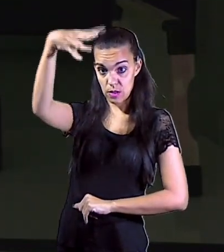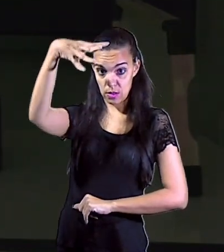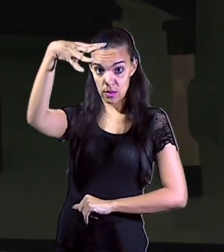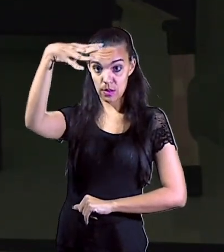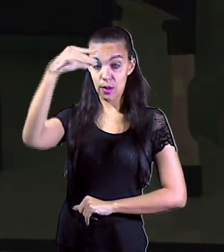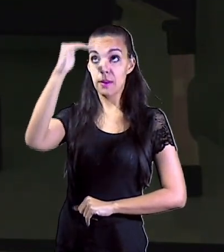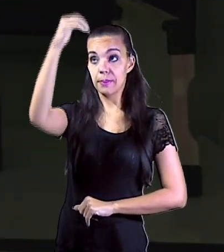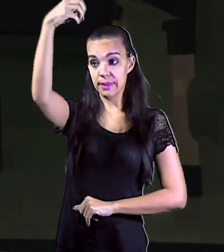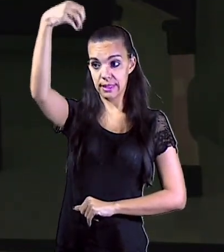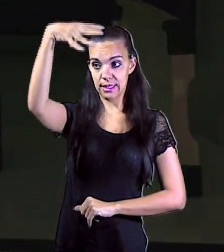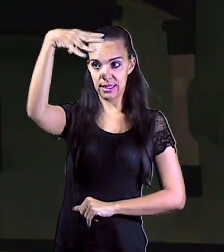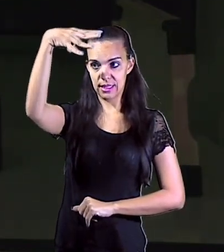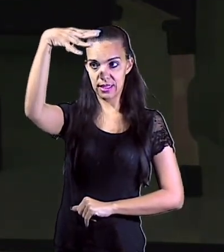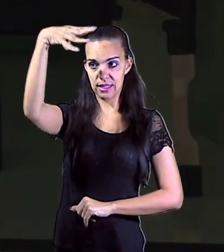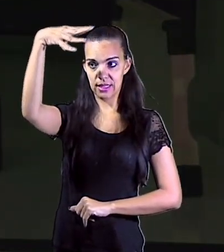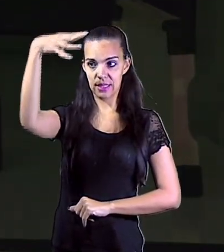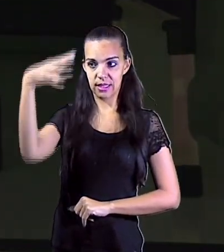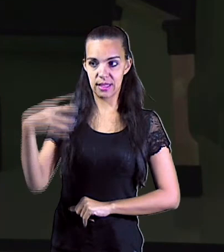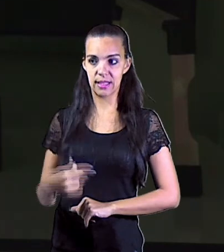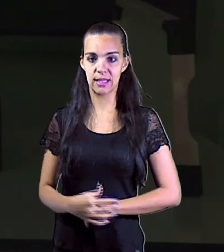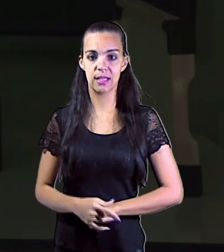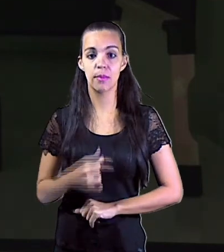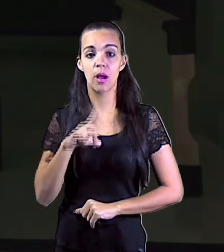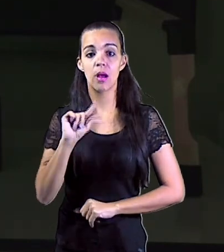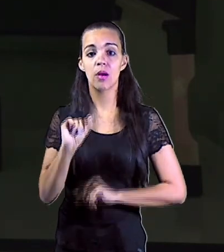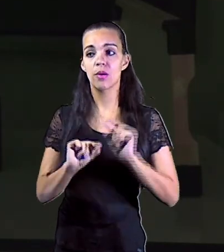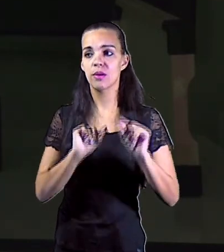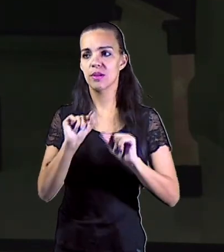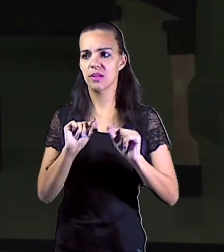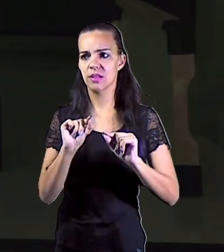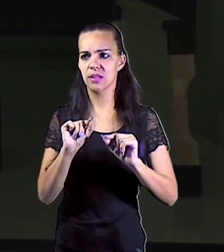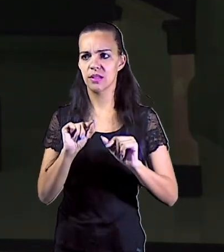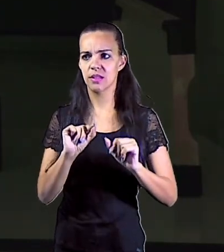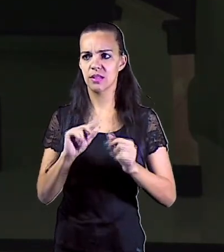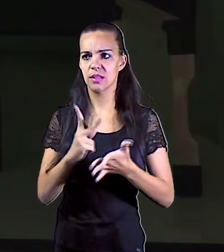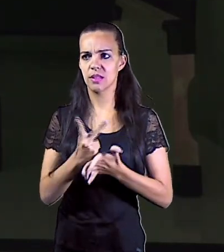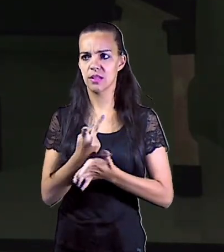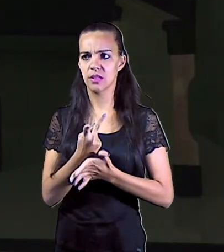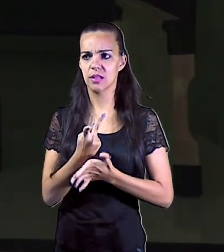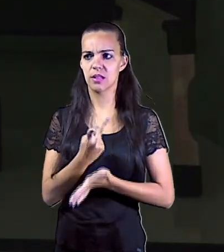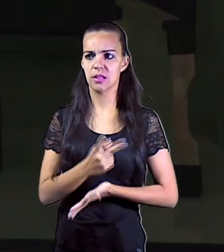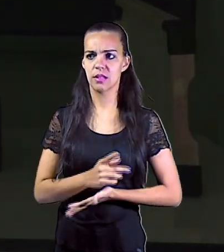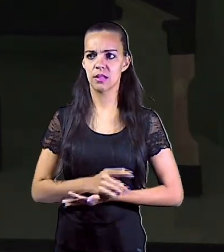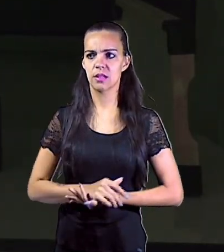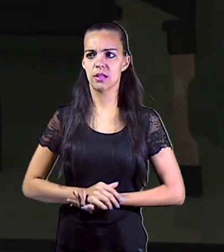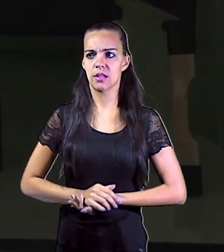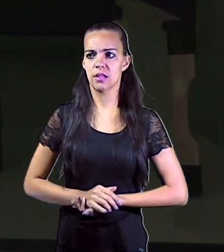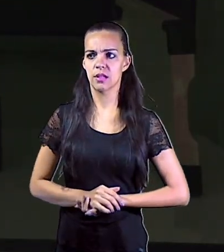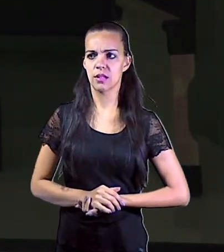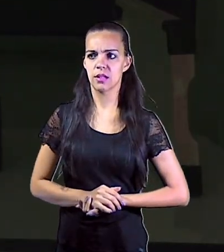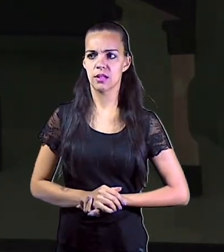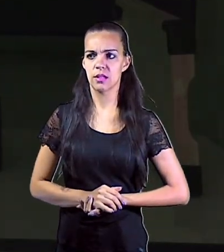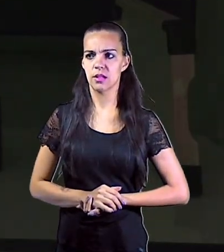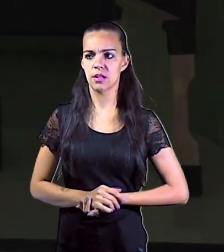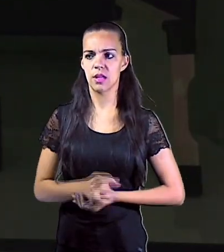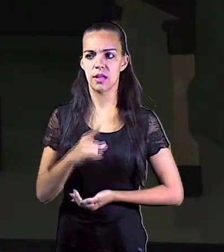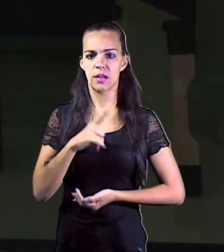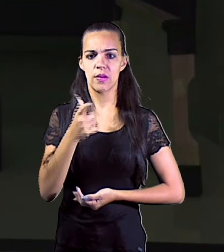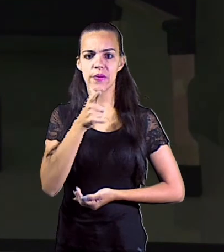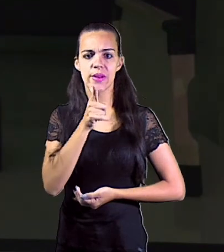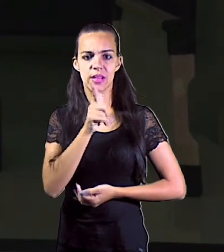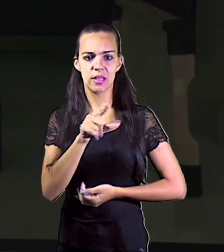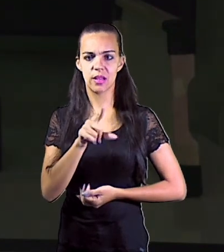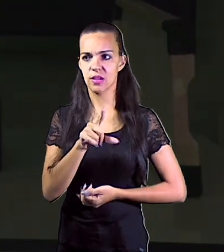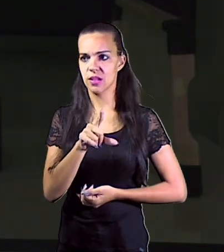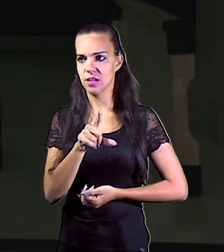para baixo, o que que eu vou ter? Eu vou ter uma sombra bem pequena. Vamos ver se a gente consegue